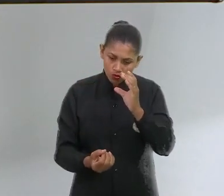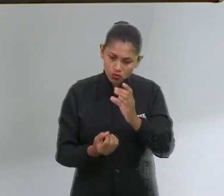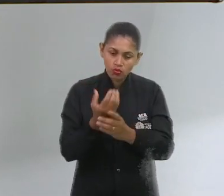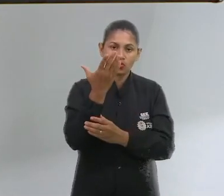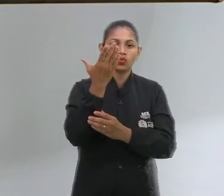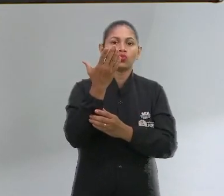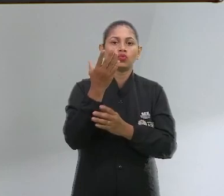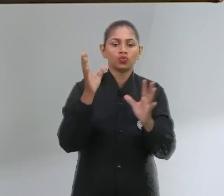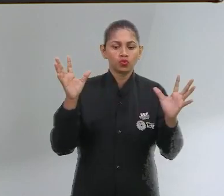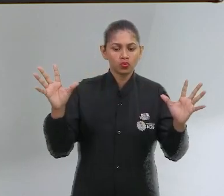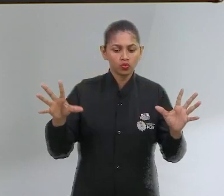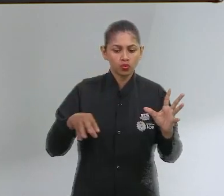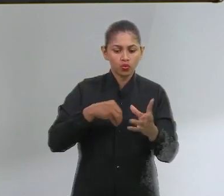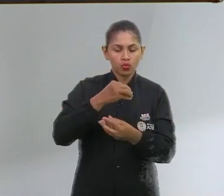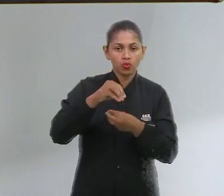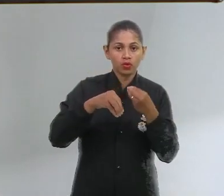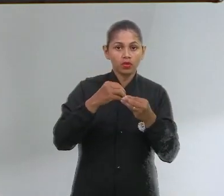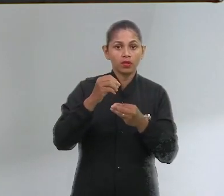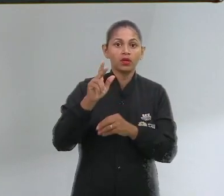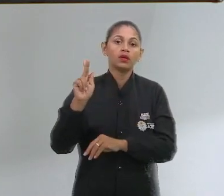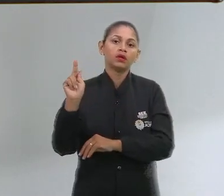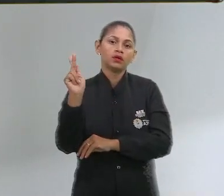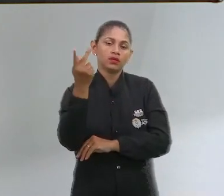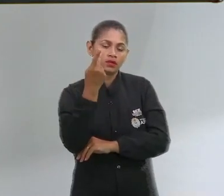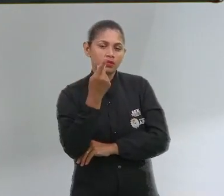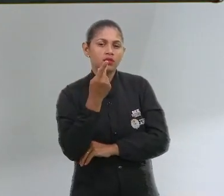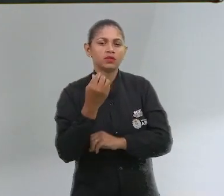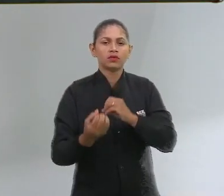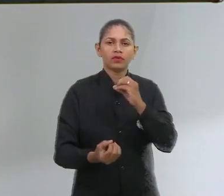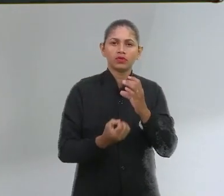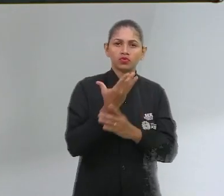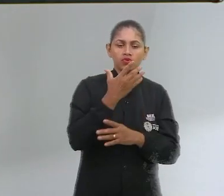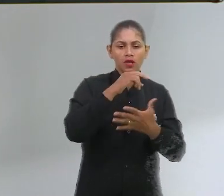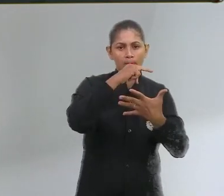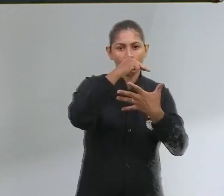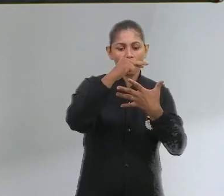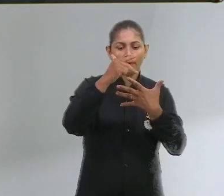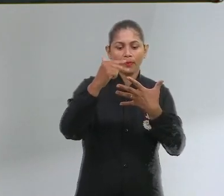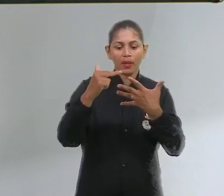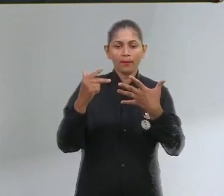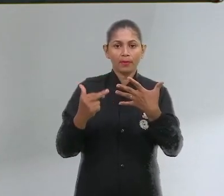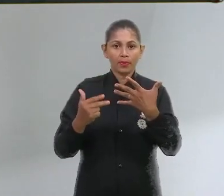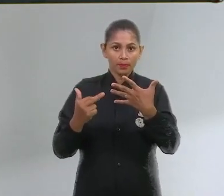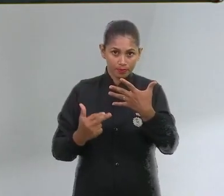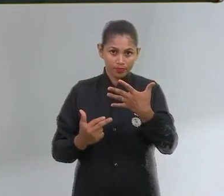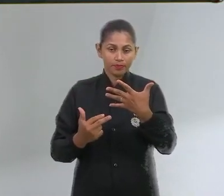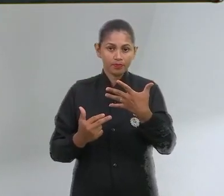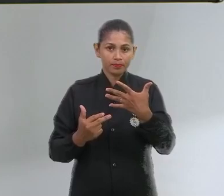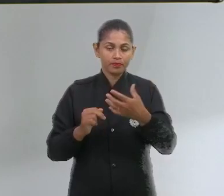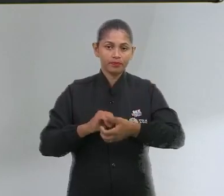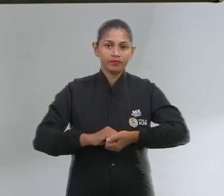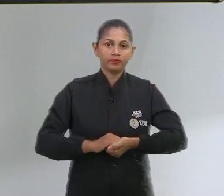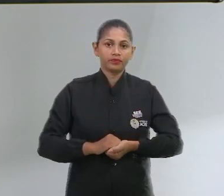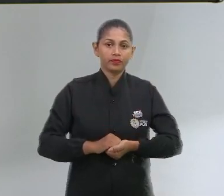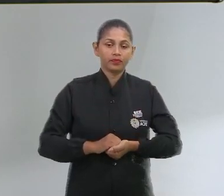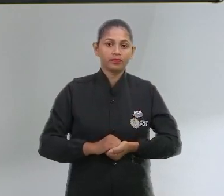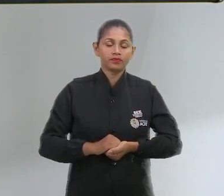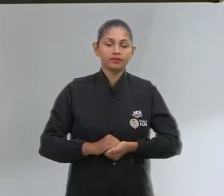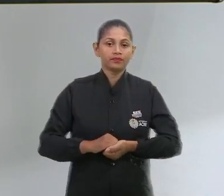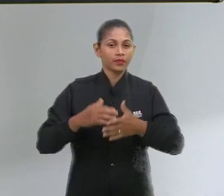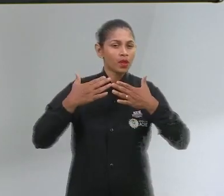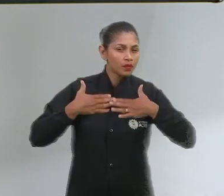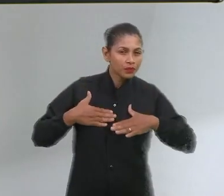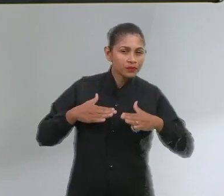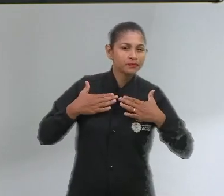aí vai dar origem à supernova, vai dar origem à anã branca, vai dar origem aos buracos negros. Tudo bem?